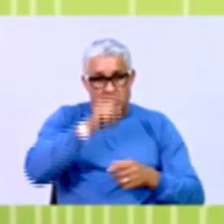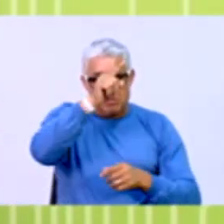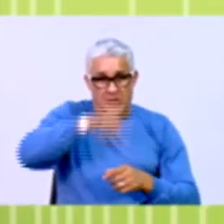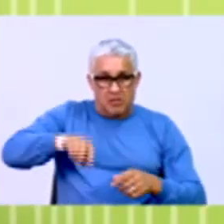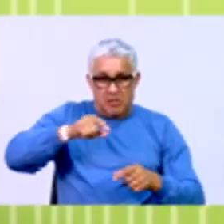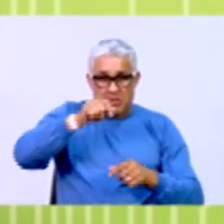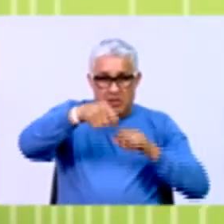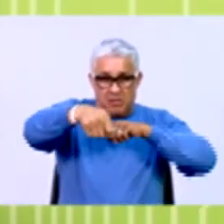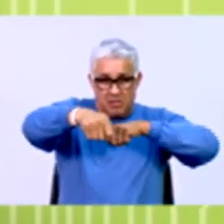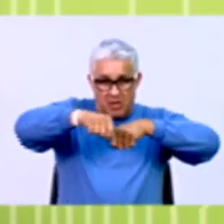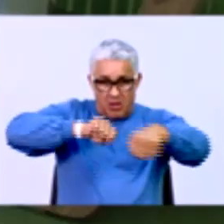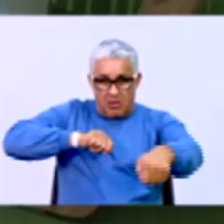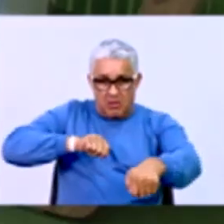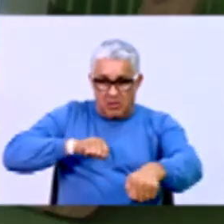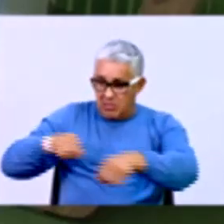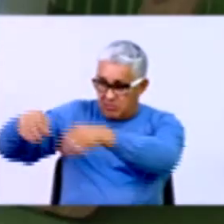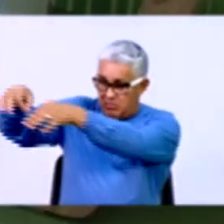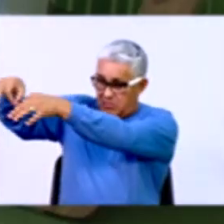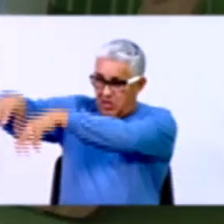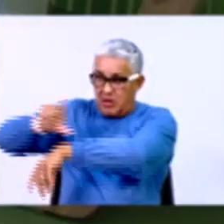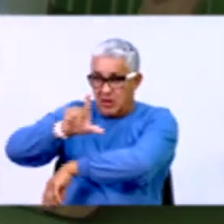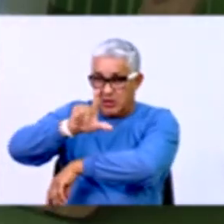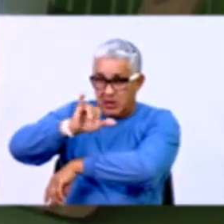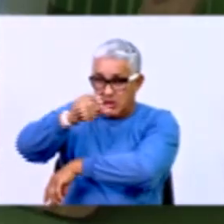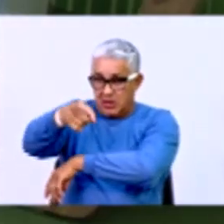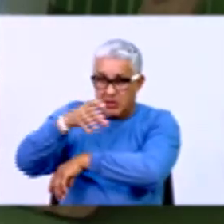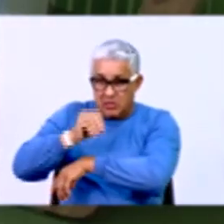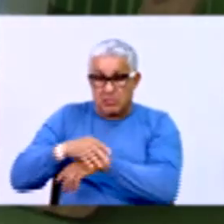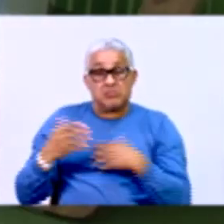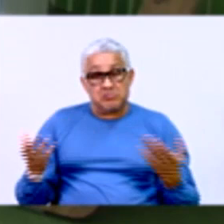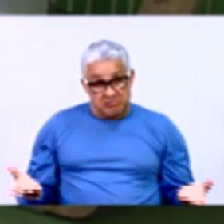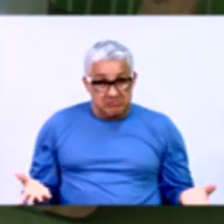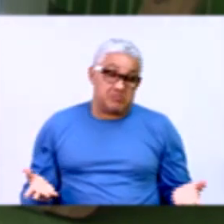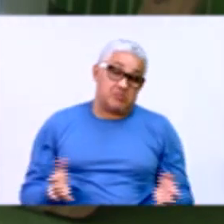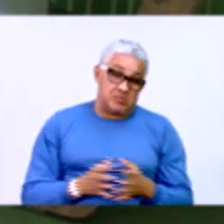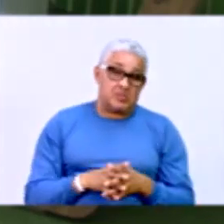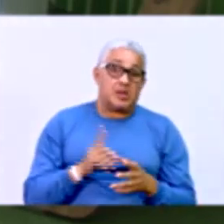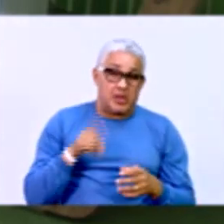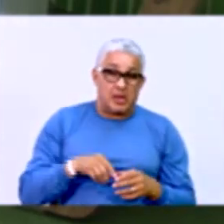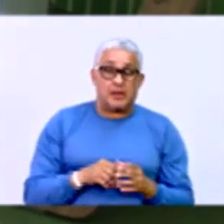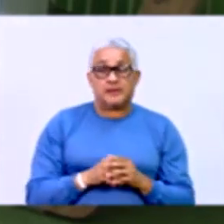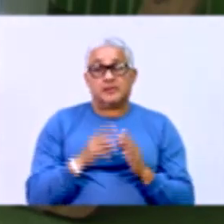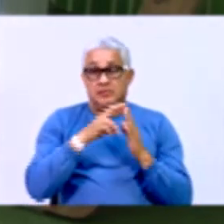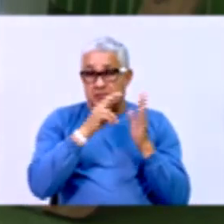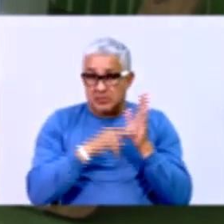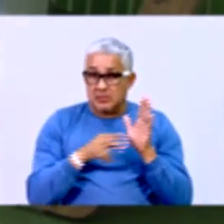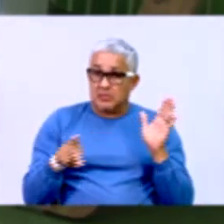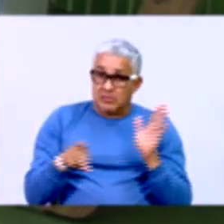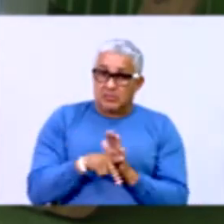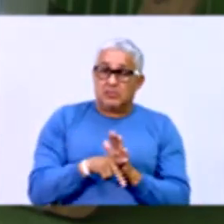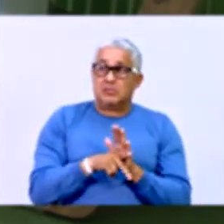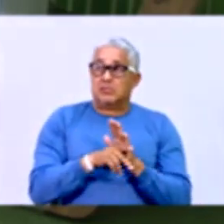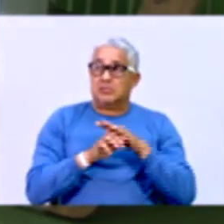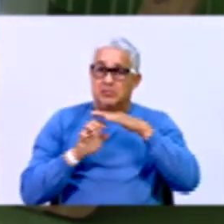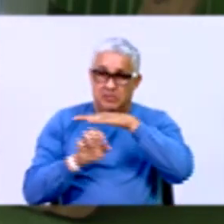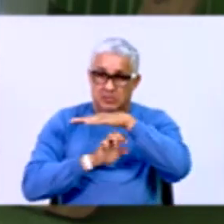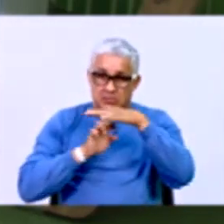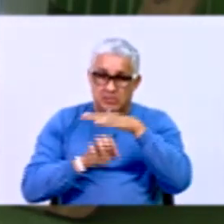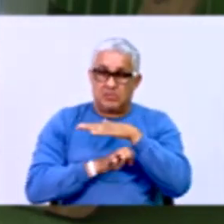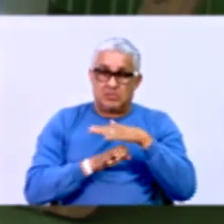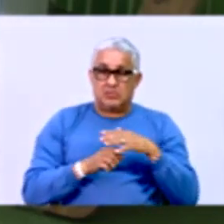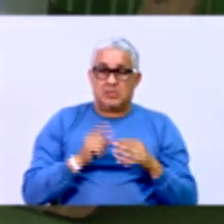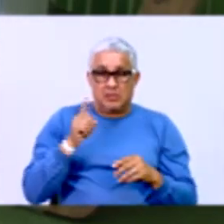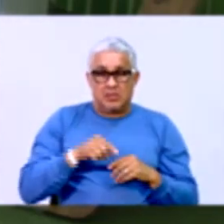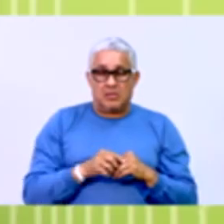fora. Né? Isso é auditoria. Jogou fora, então, quer dizer, é um critério da empresa. Mas a auditoria serve para